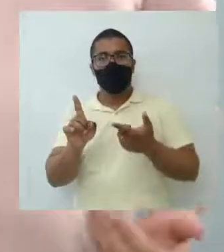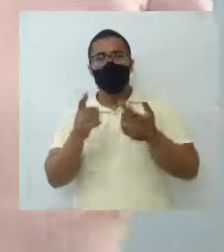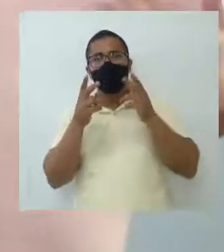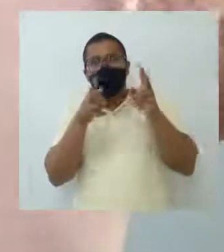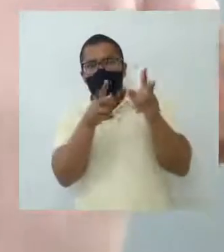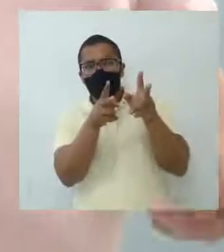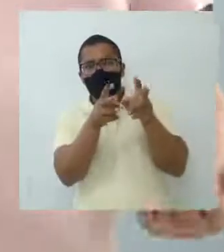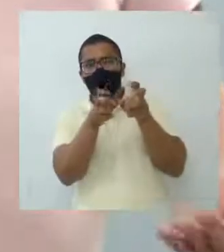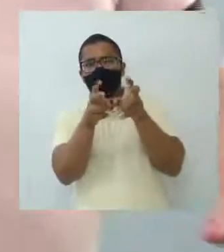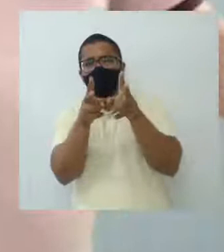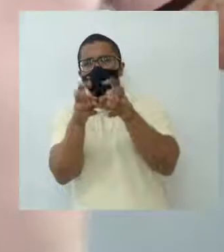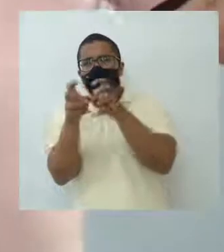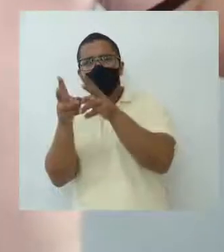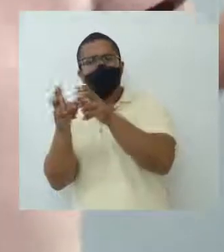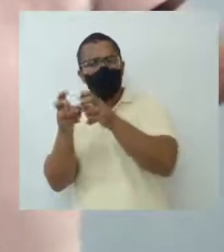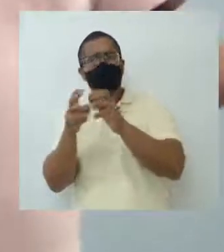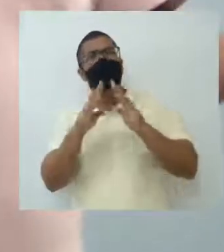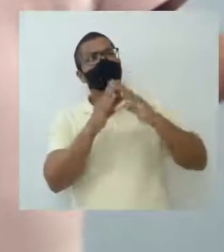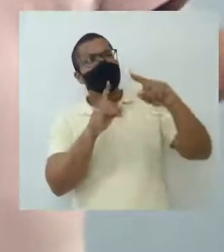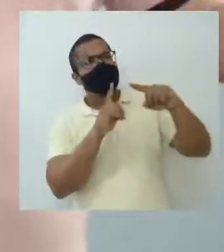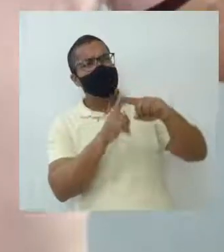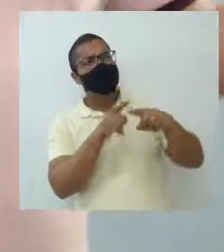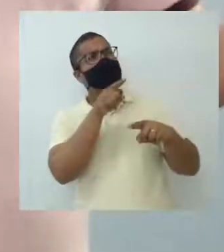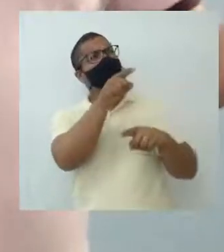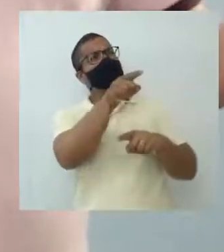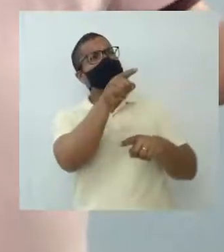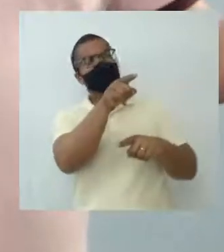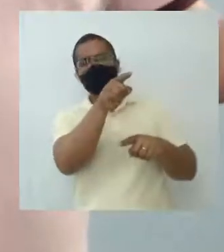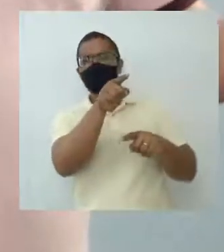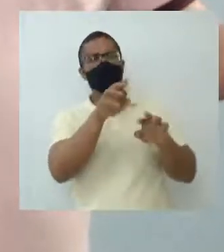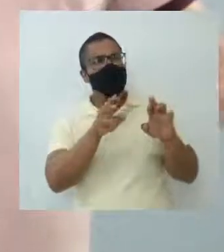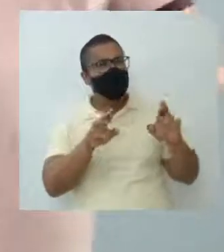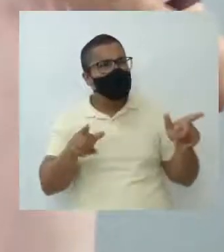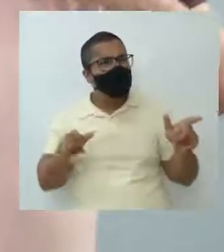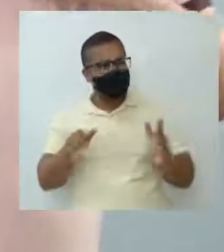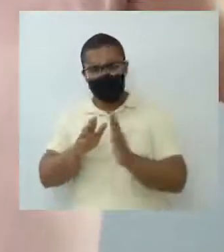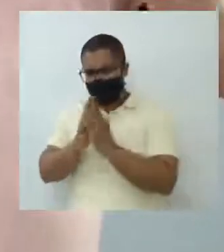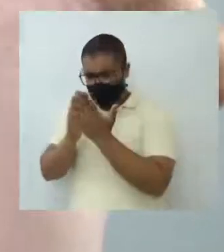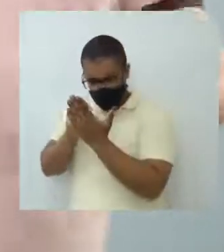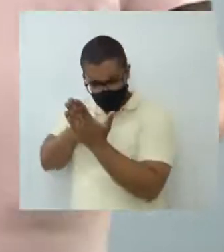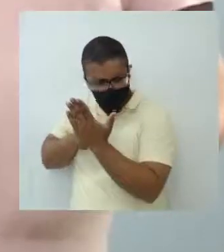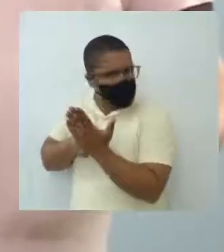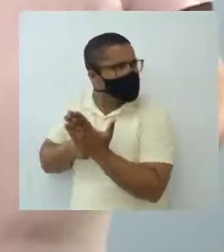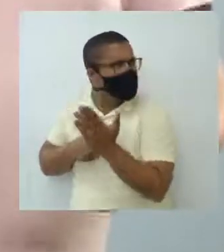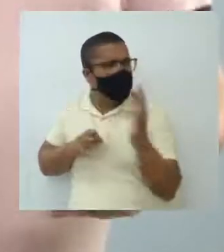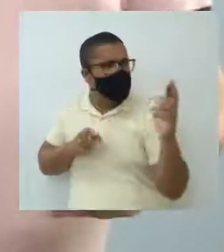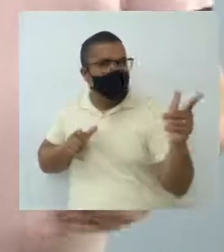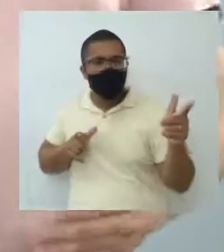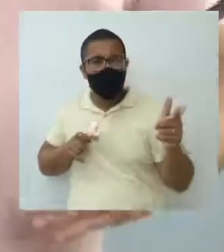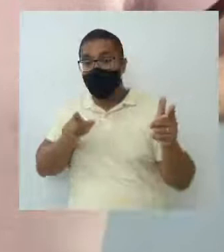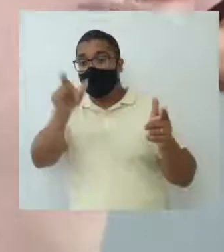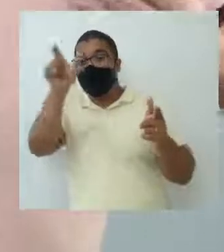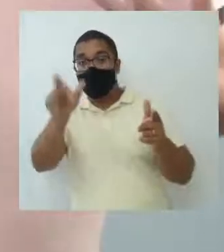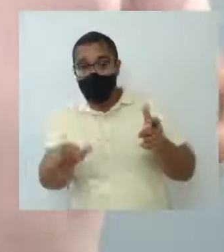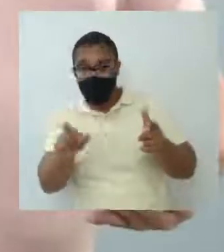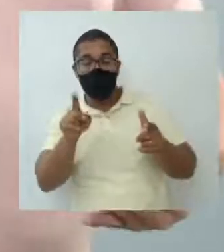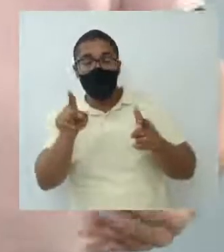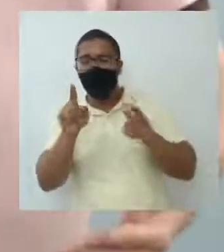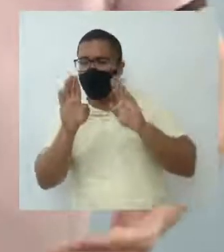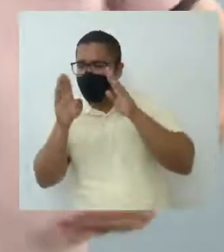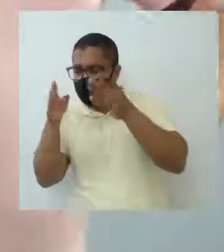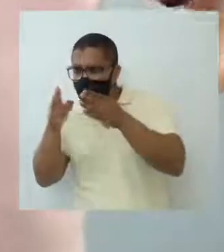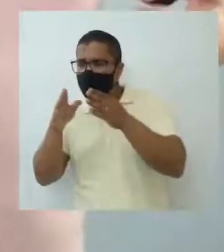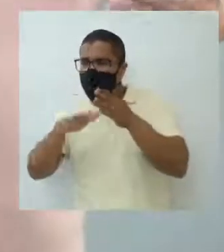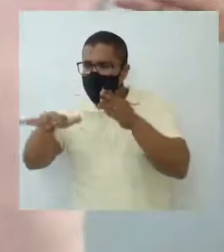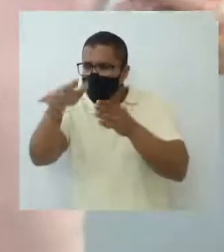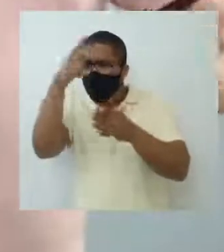observou que a igreja vivia numa opulência, certo? E ele buscou justamente o quê? A pobreza,